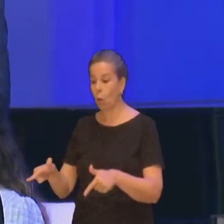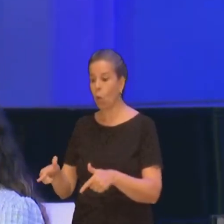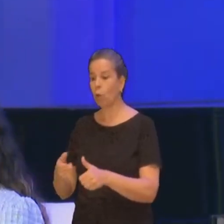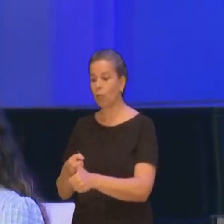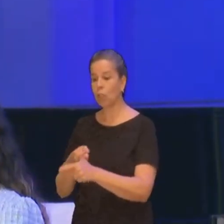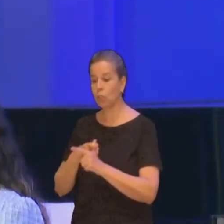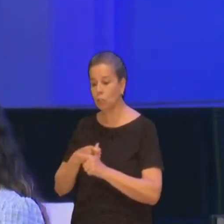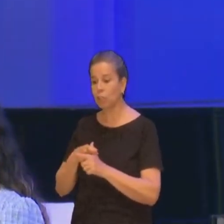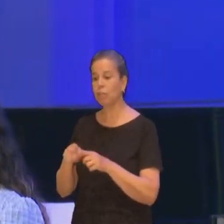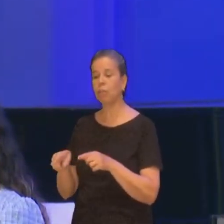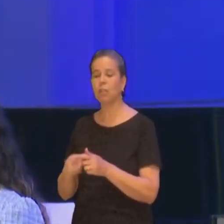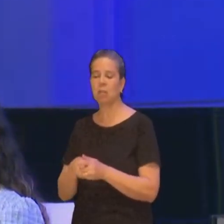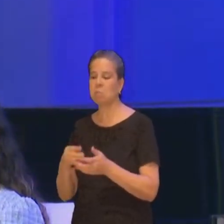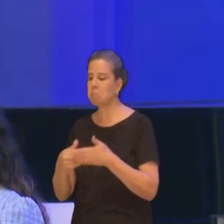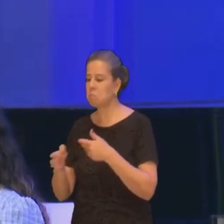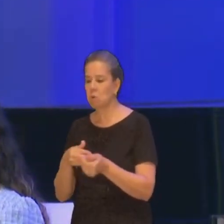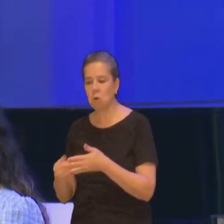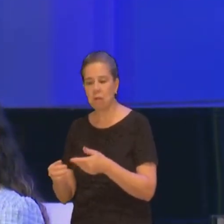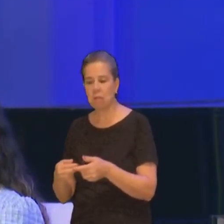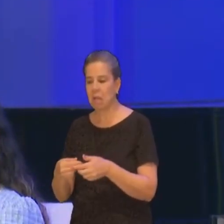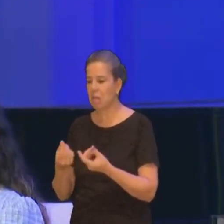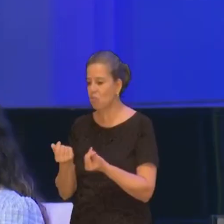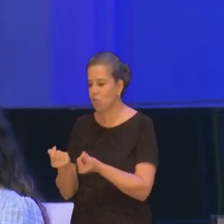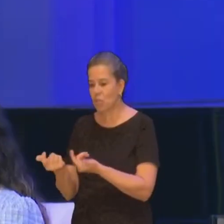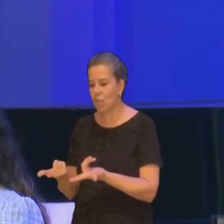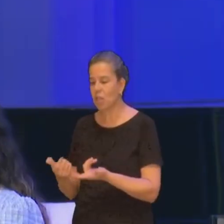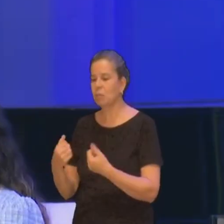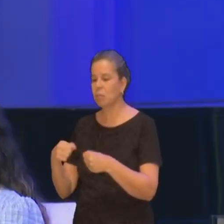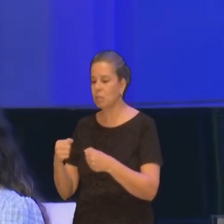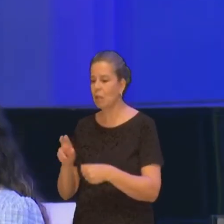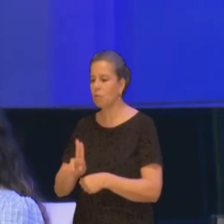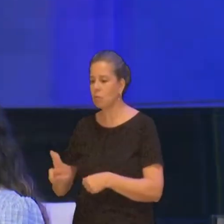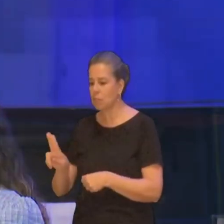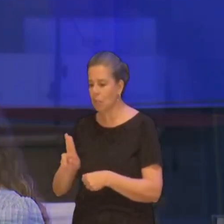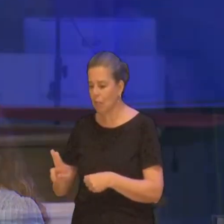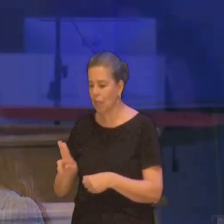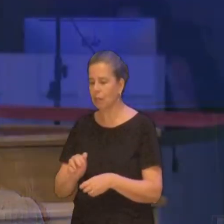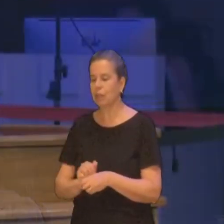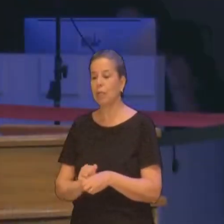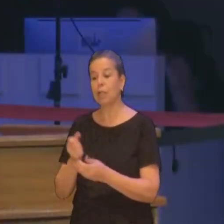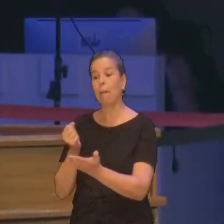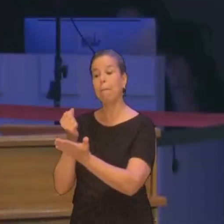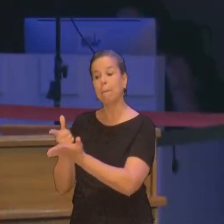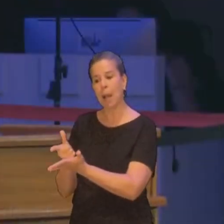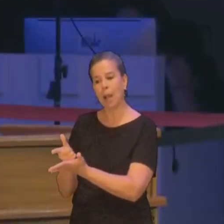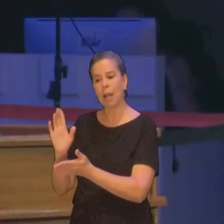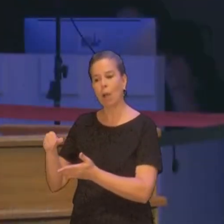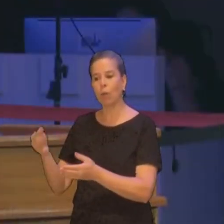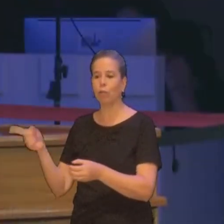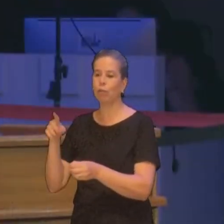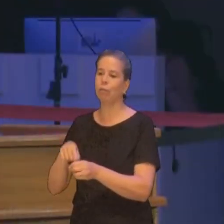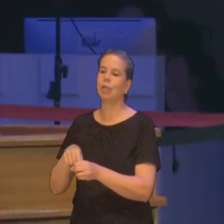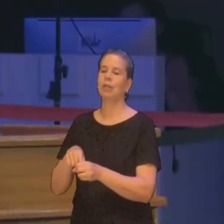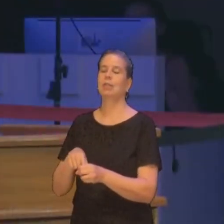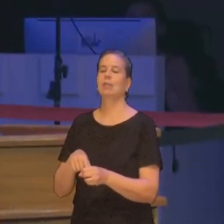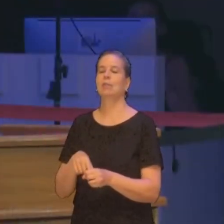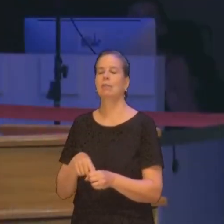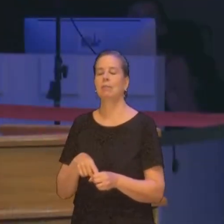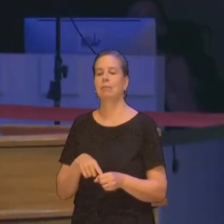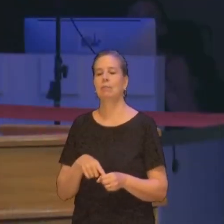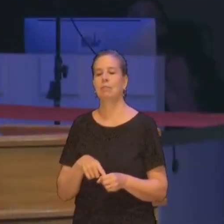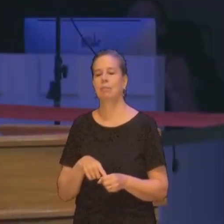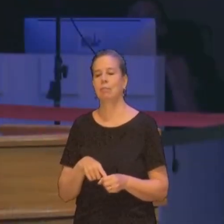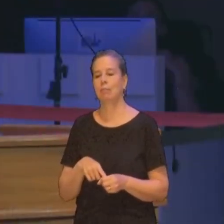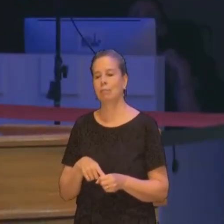dívida, qualquer outro valor que fosse aplicado por ele no cuidado daquela pessoa, o samaritano voltaria